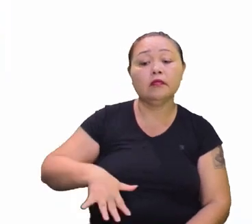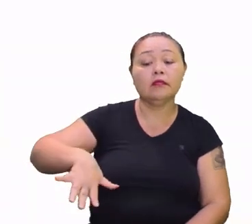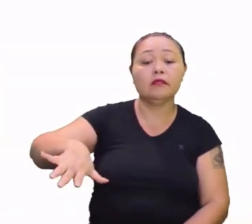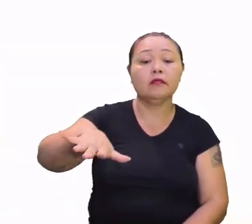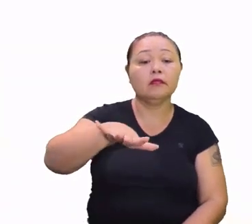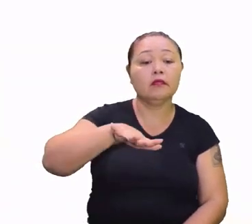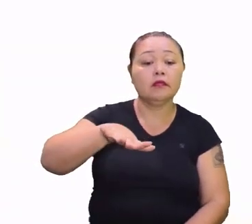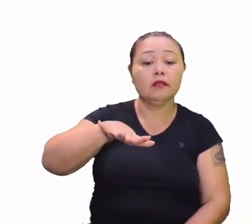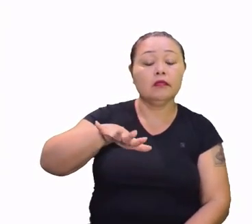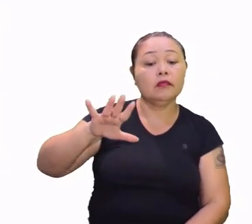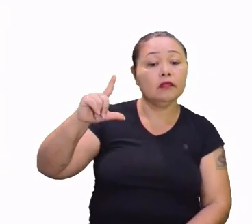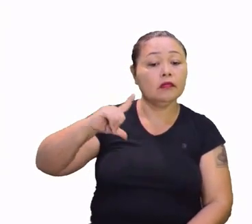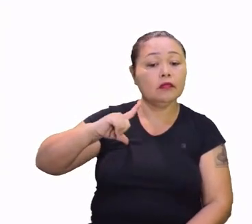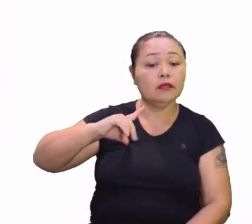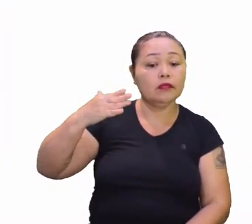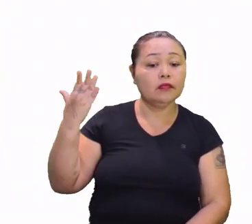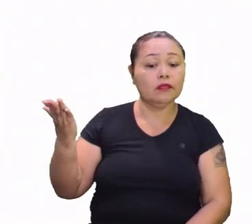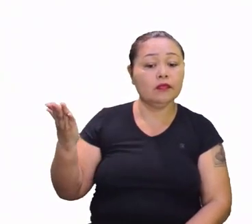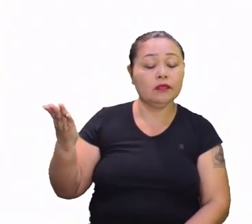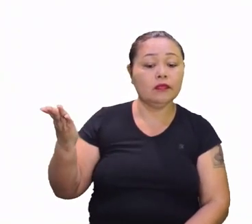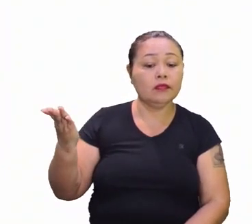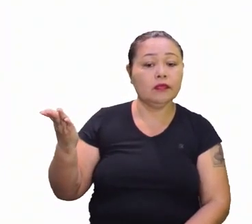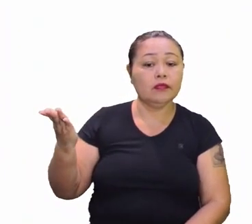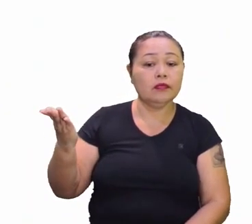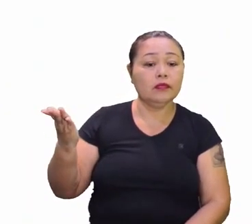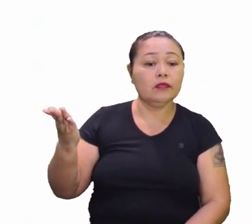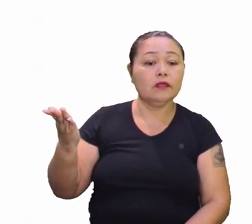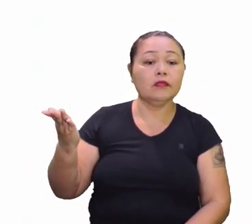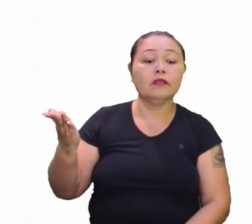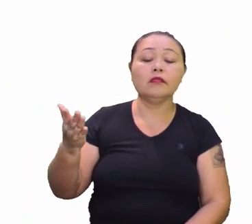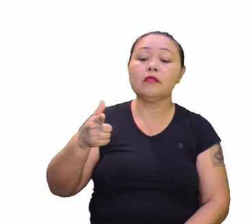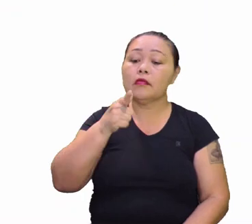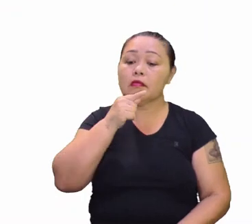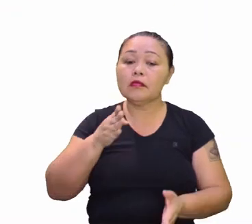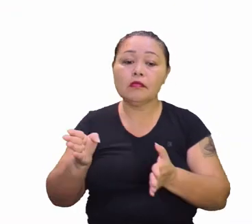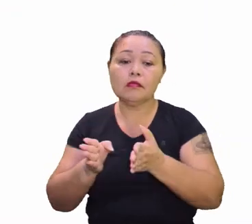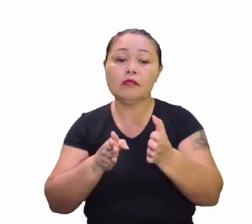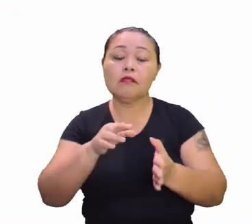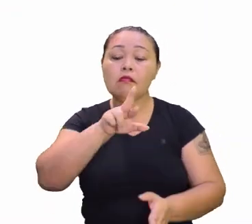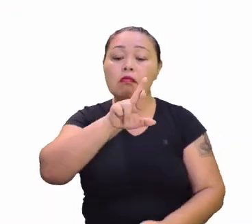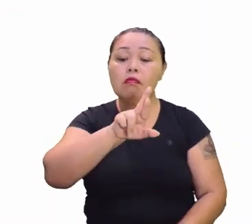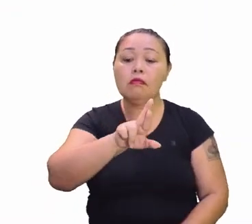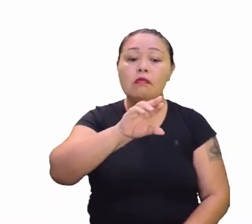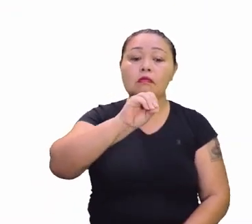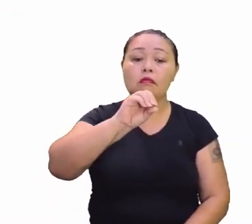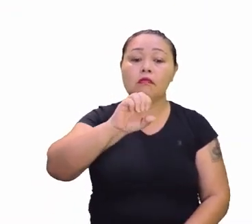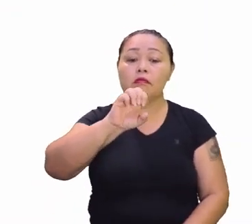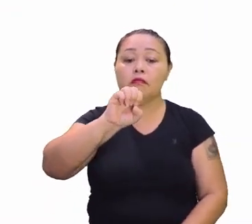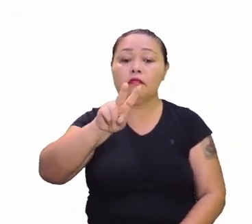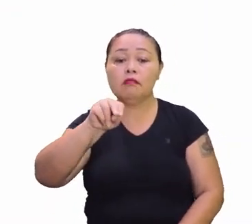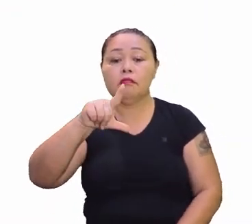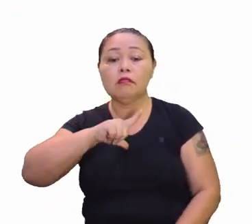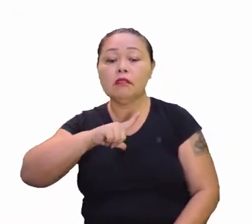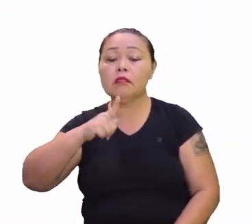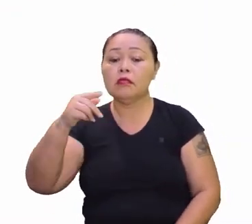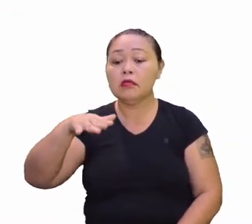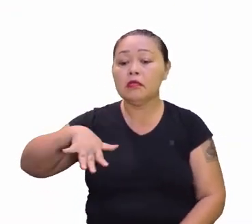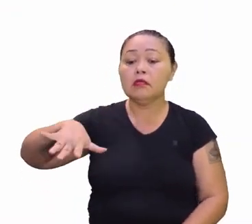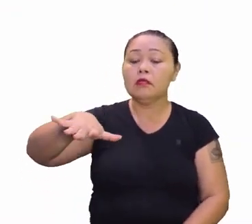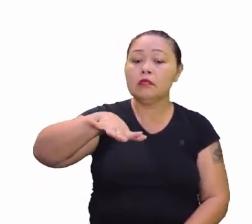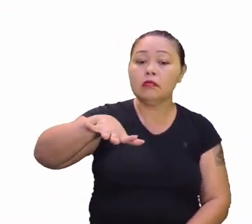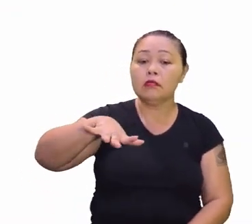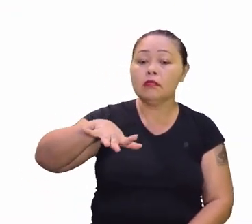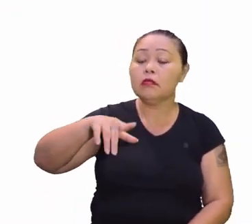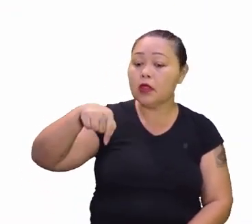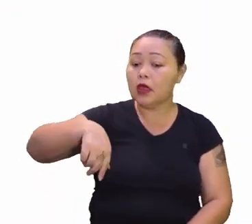estado. Aí nós temos aqui o Rio Roosevelt, que é desenvolvido dentro dessa região